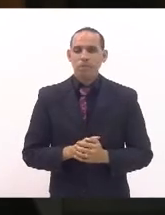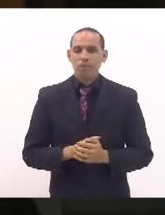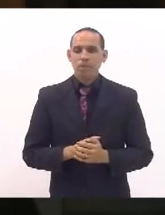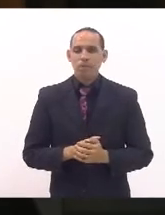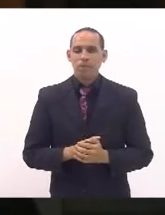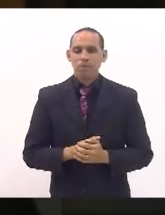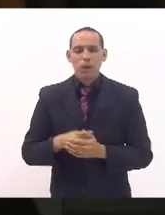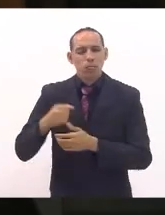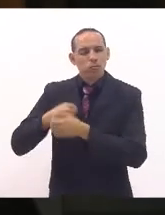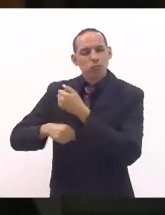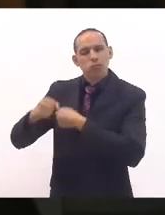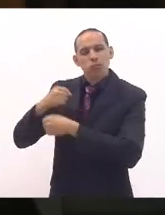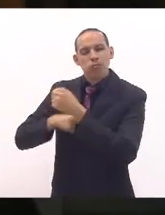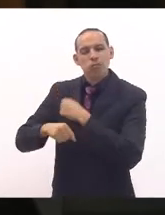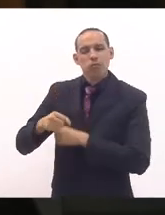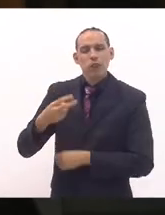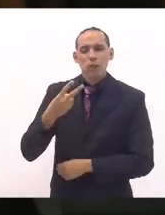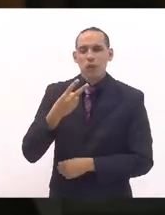No ano de